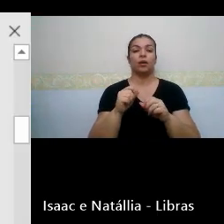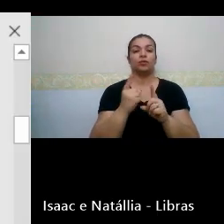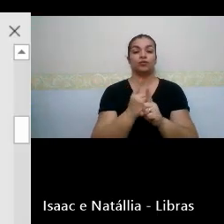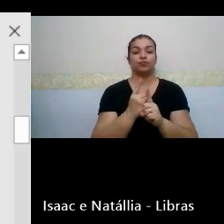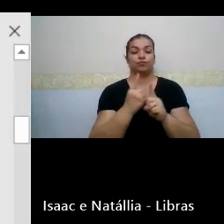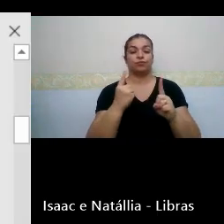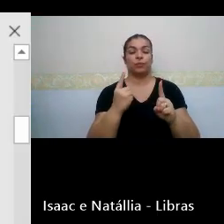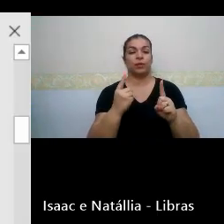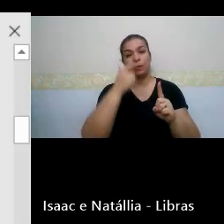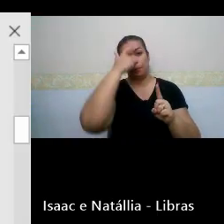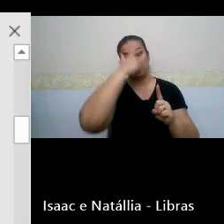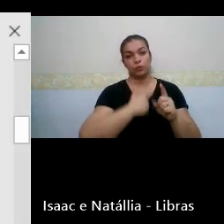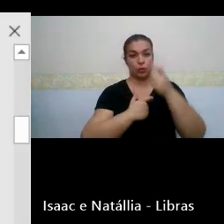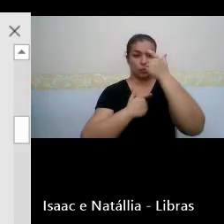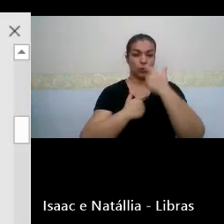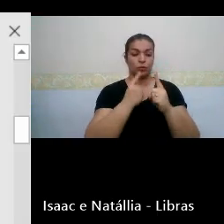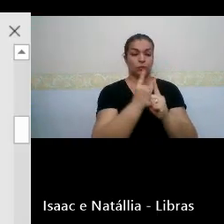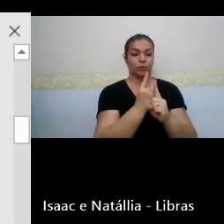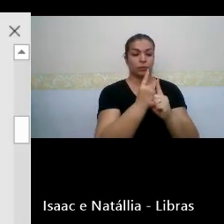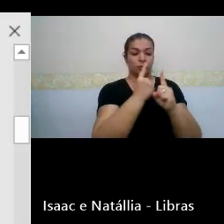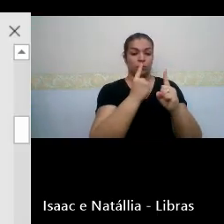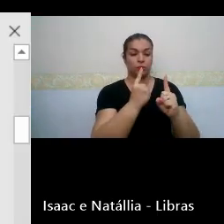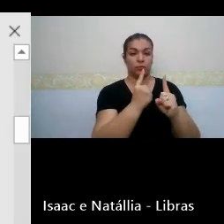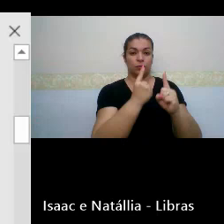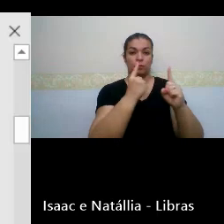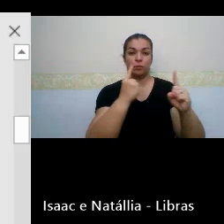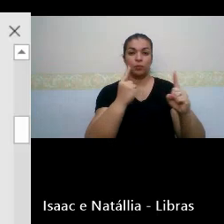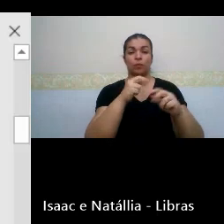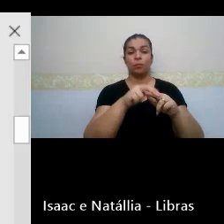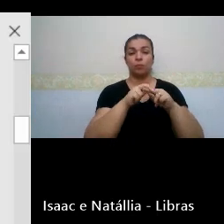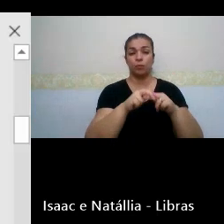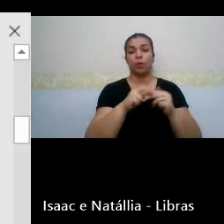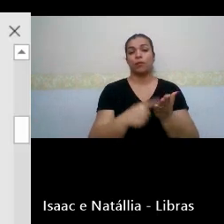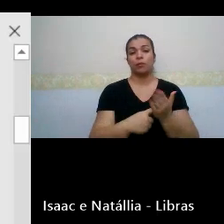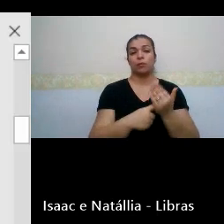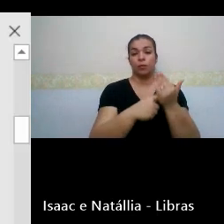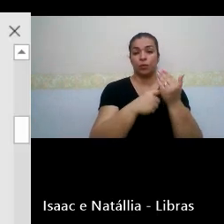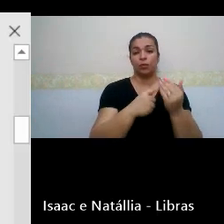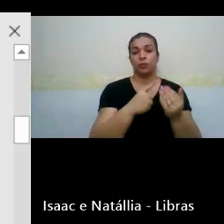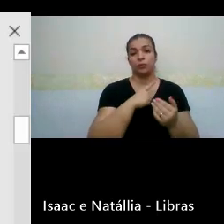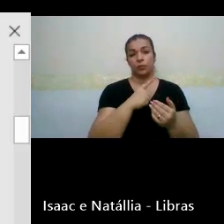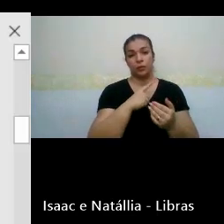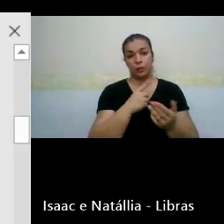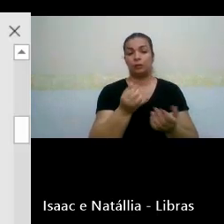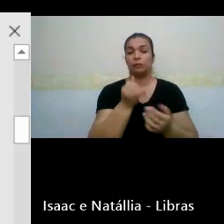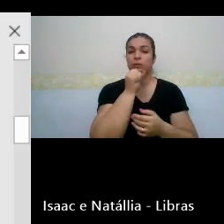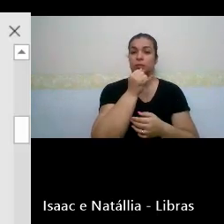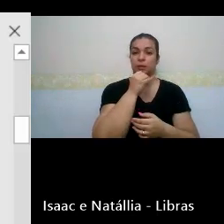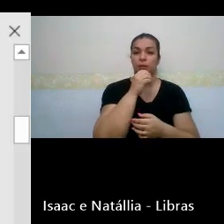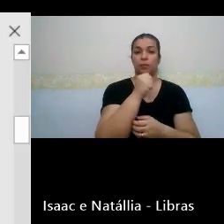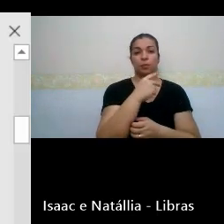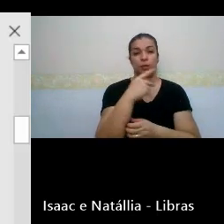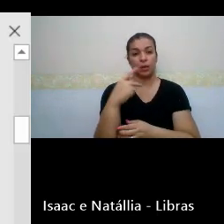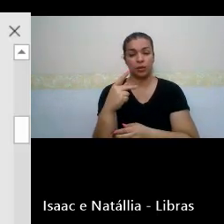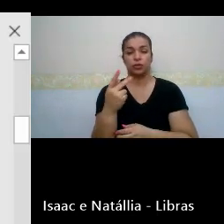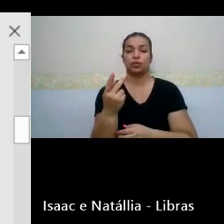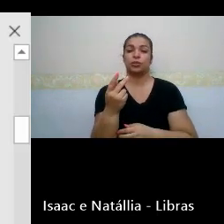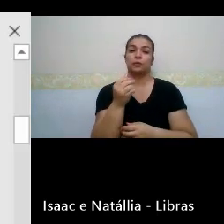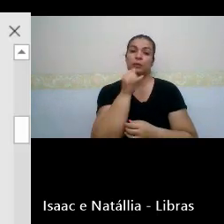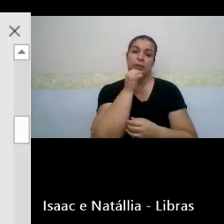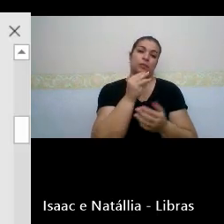as pessoas por meio de recursos tecnológicos, tais como aplicativos do tipo